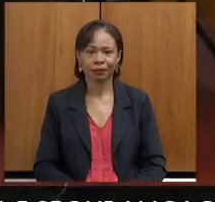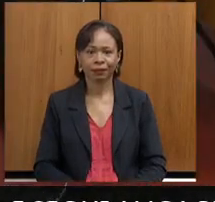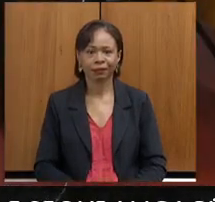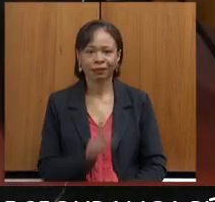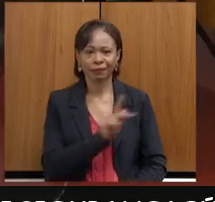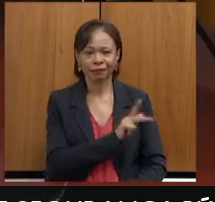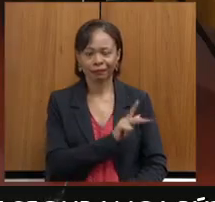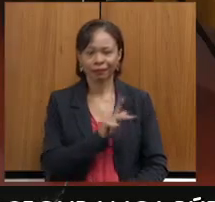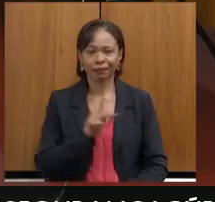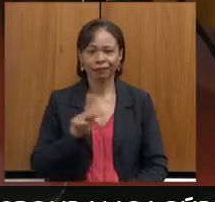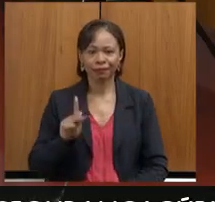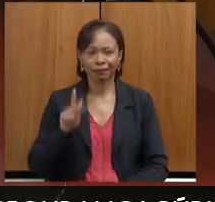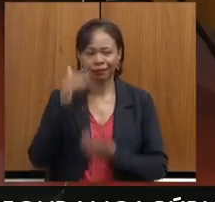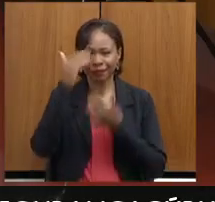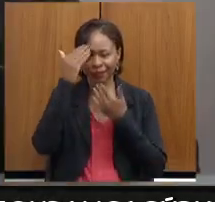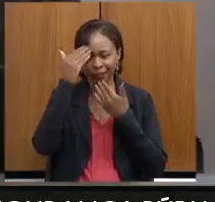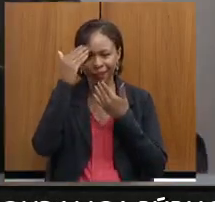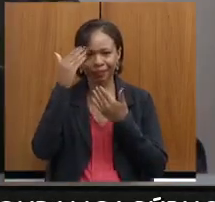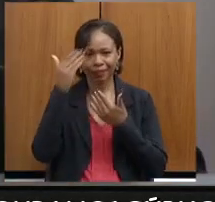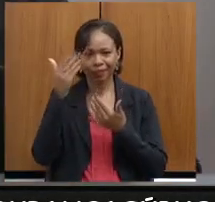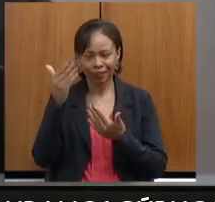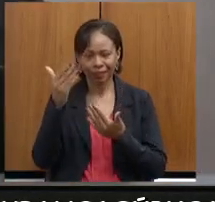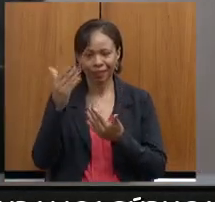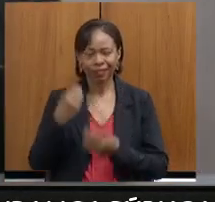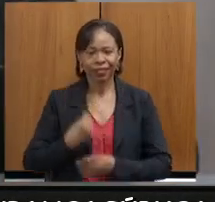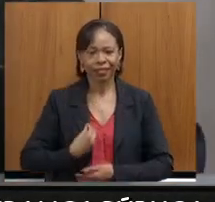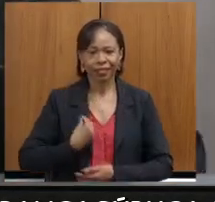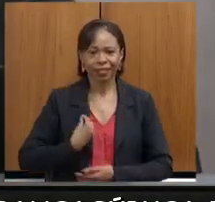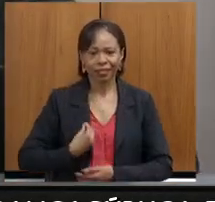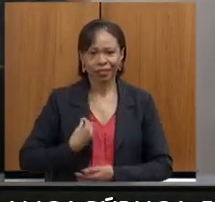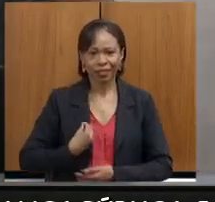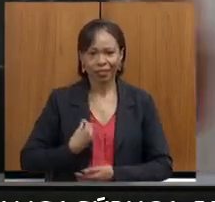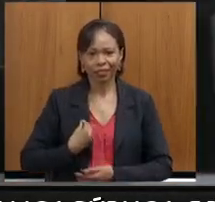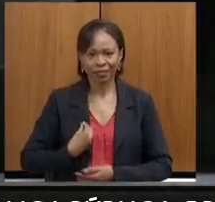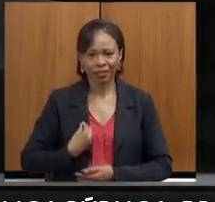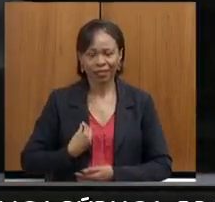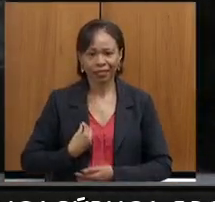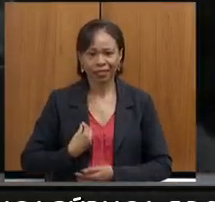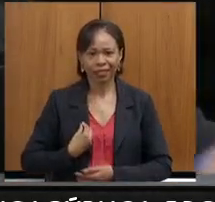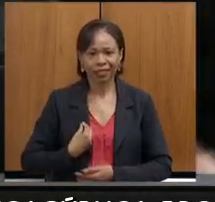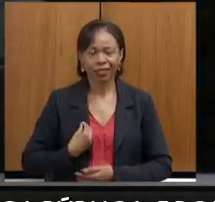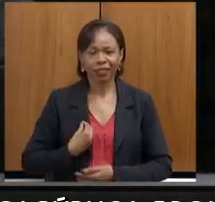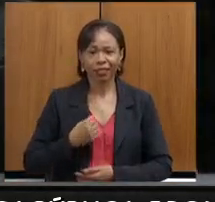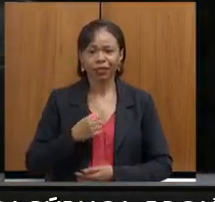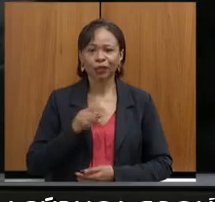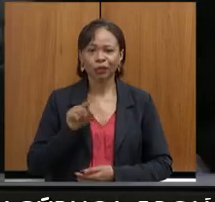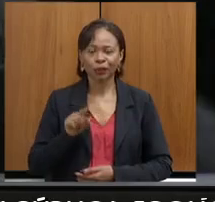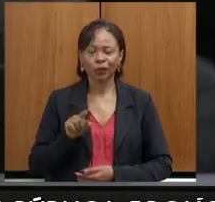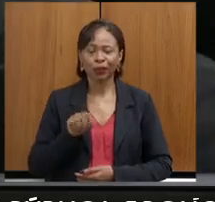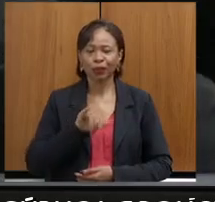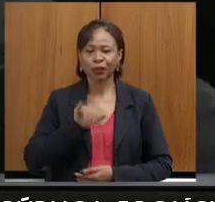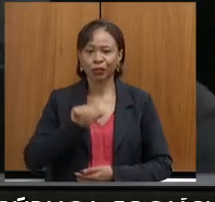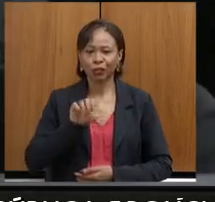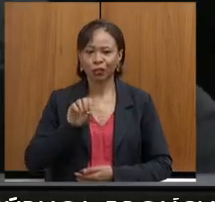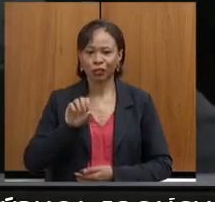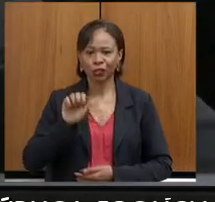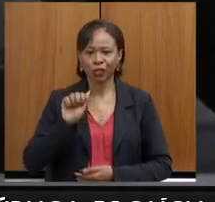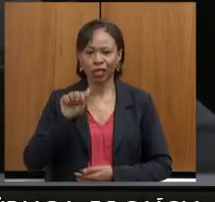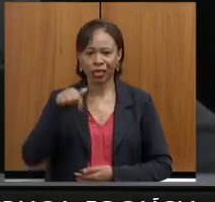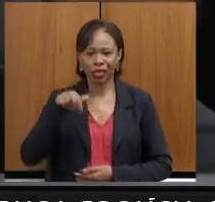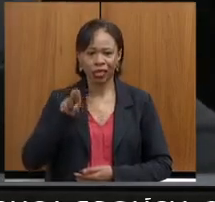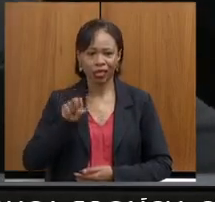presidência agradece a presença do Dr Joaquim Francisco Neto